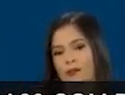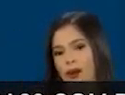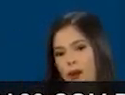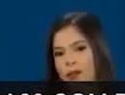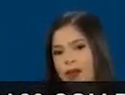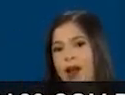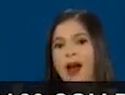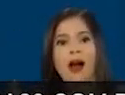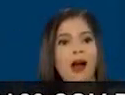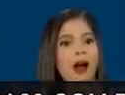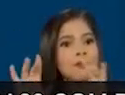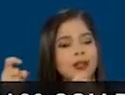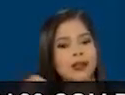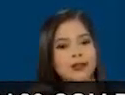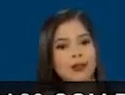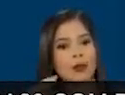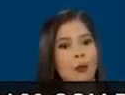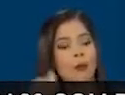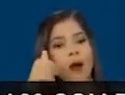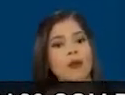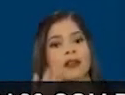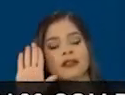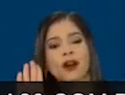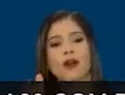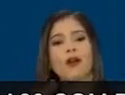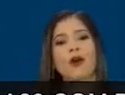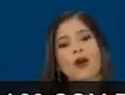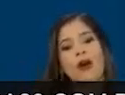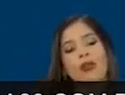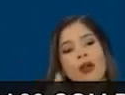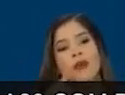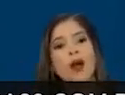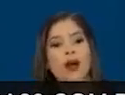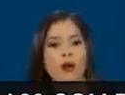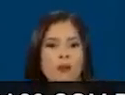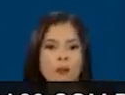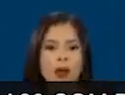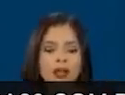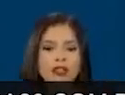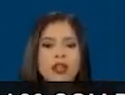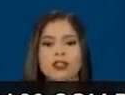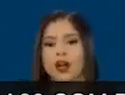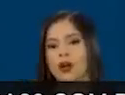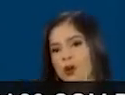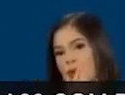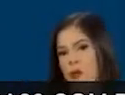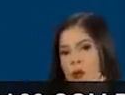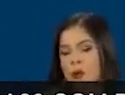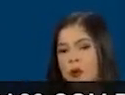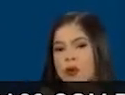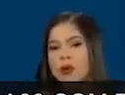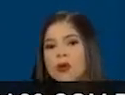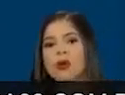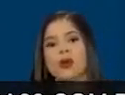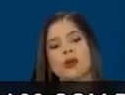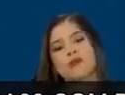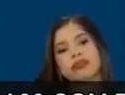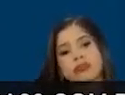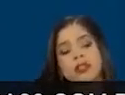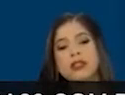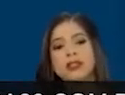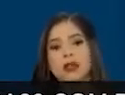As especialidades com mais mulheres são dermatologia, pediatria, imunologia, endocrinologia